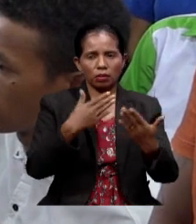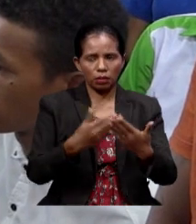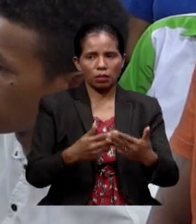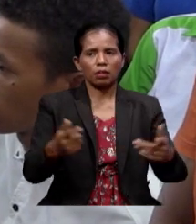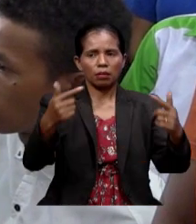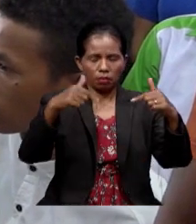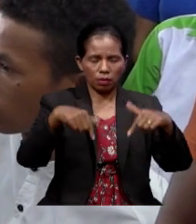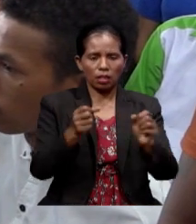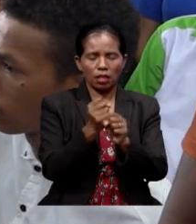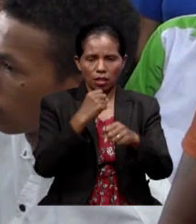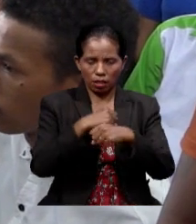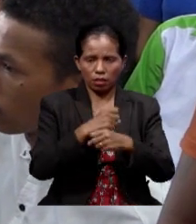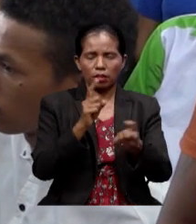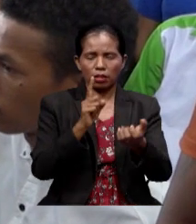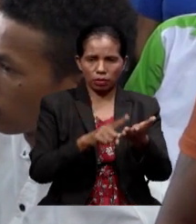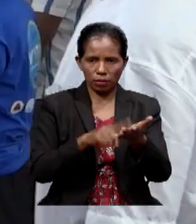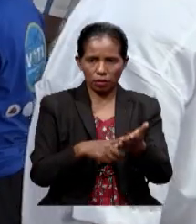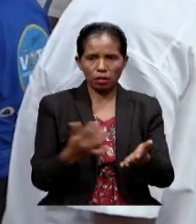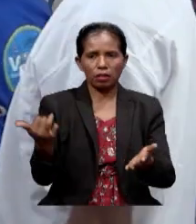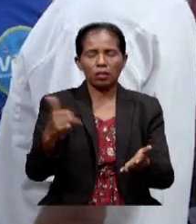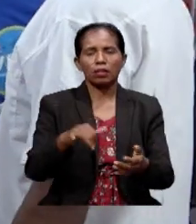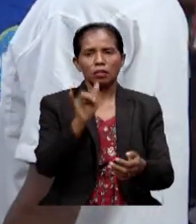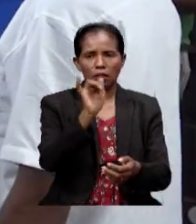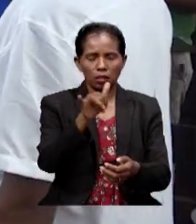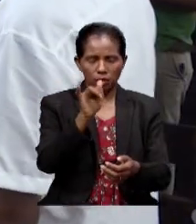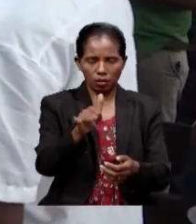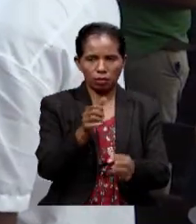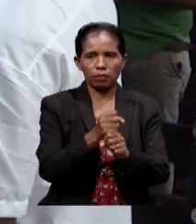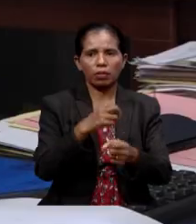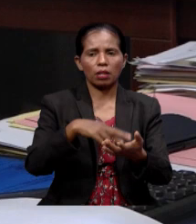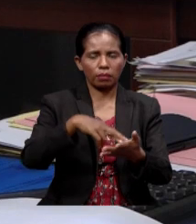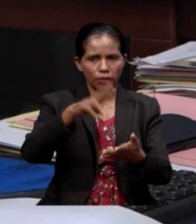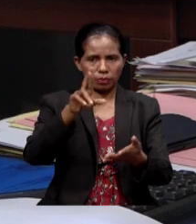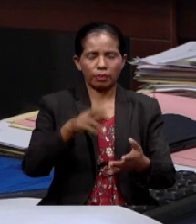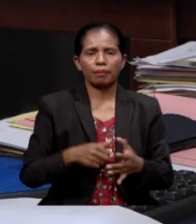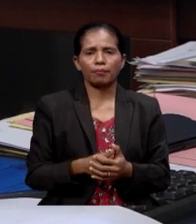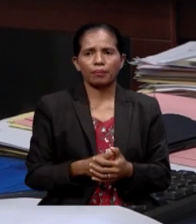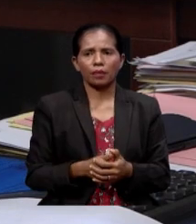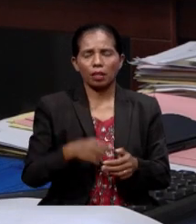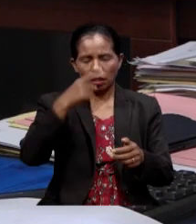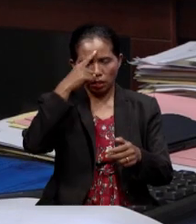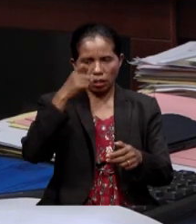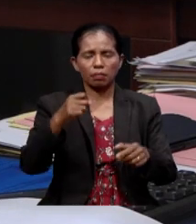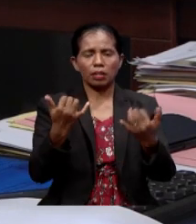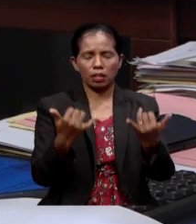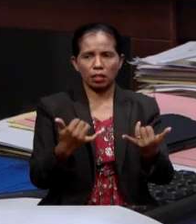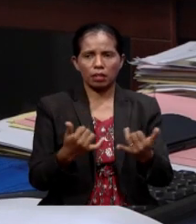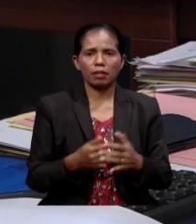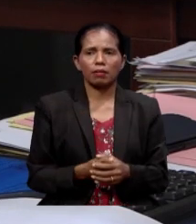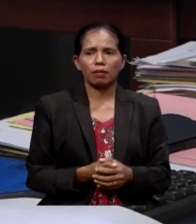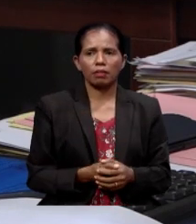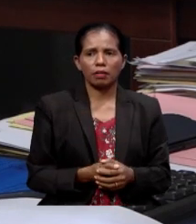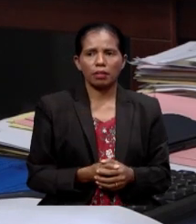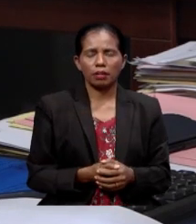lo discussão, e se rotu aceita ou não, foi a aprovação. Da tamba e da ne, a lo alianzaneta, para tu